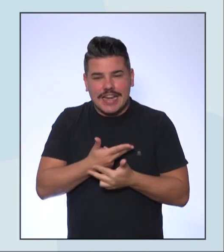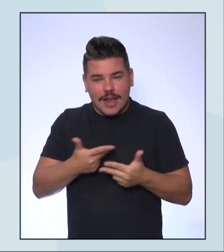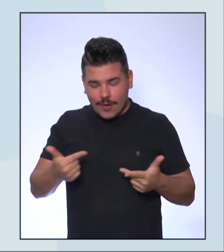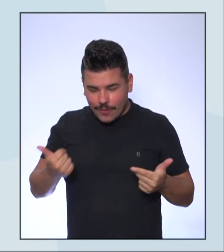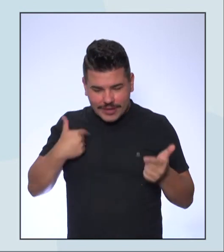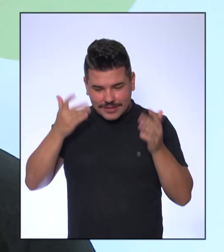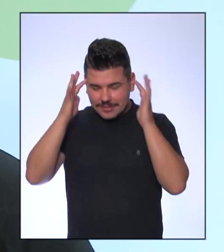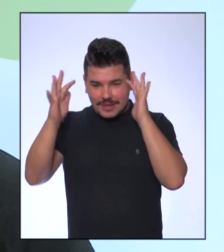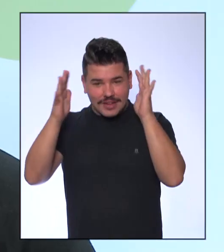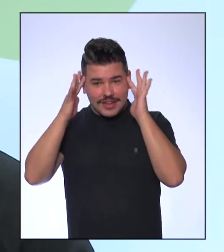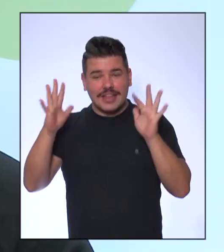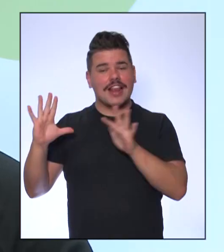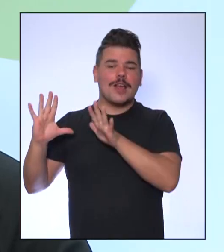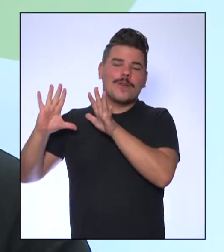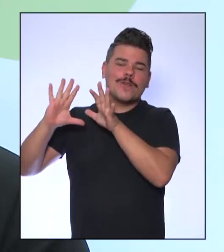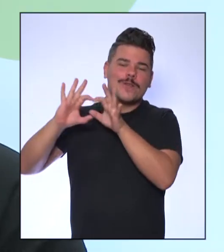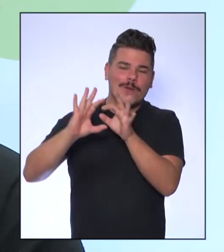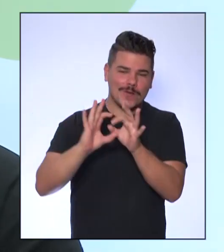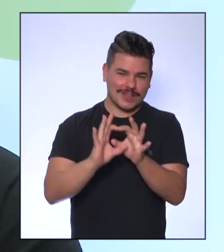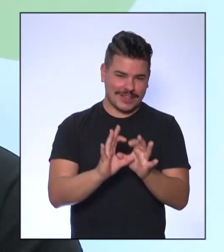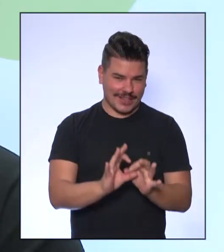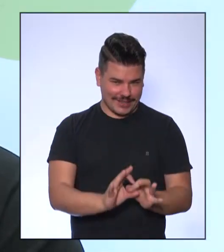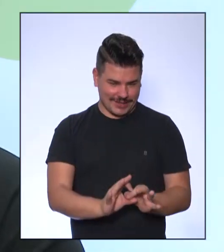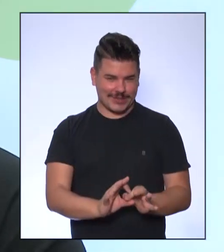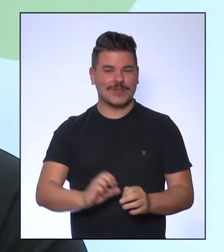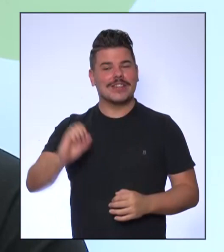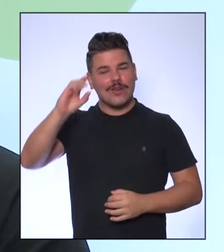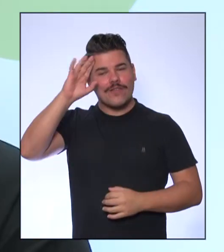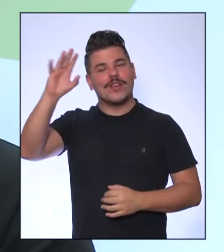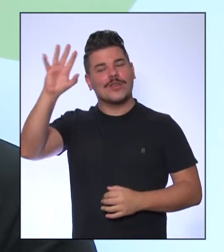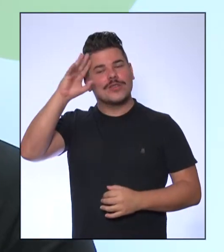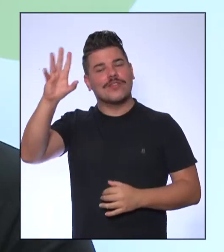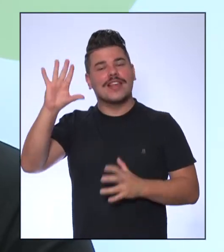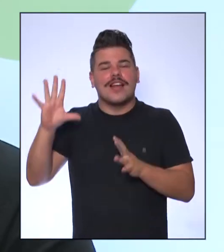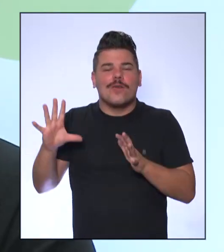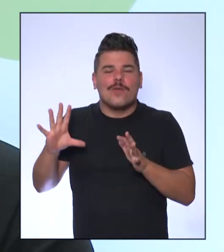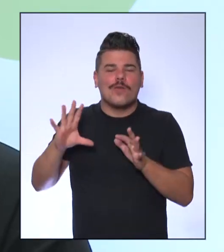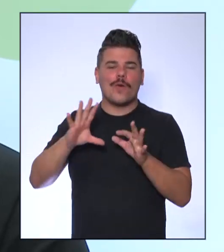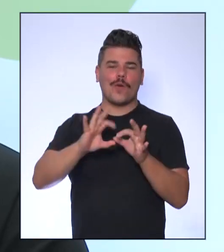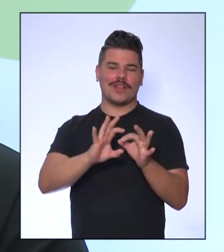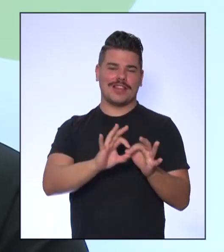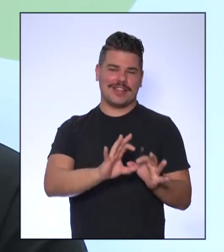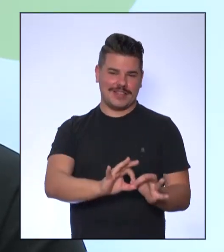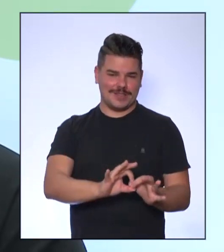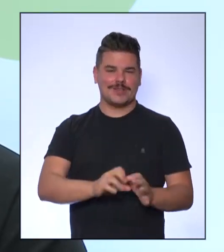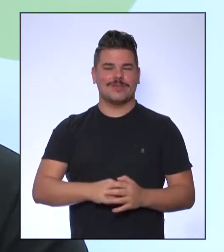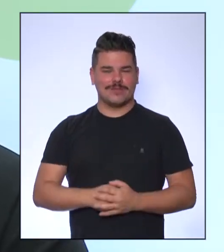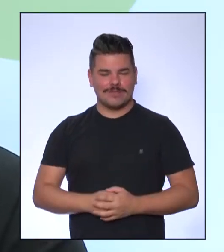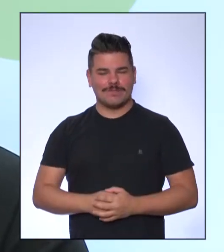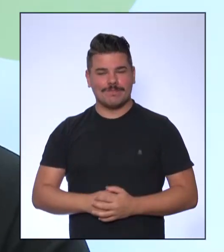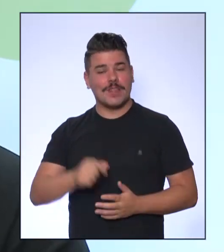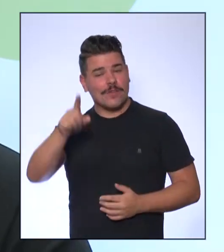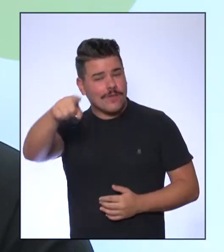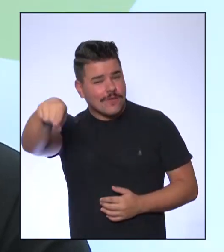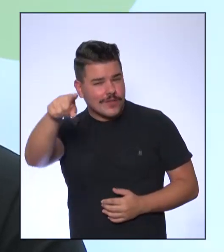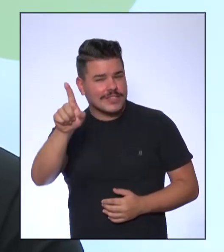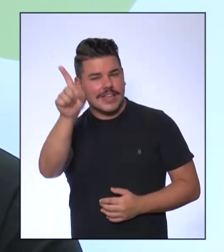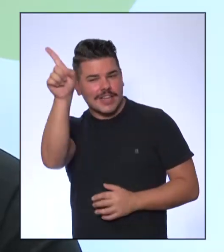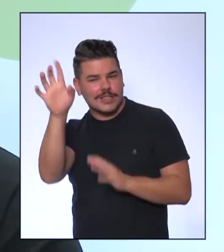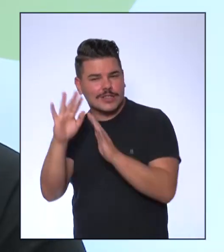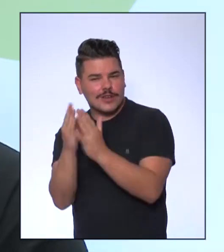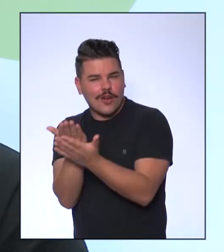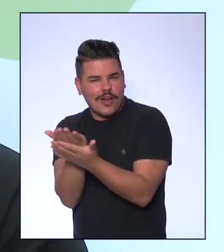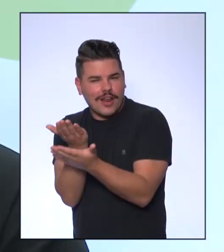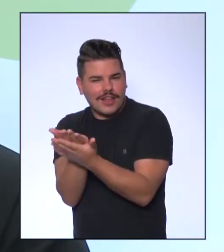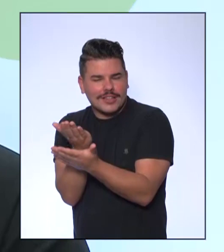num contexto, né? Ela é contextualizada. Então, quando vocês estão lá